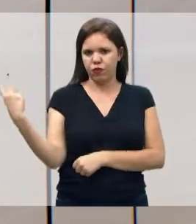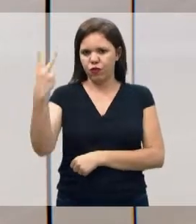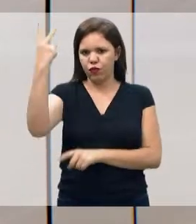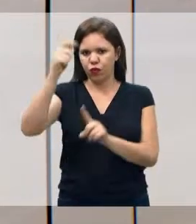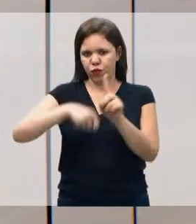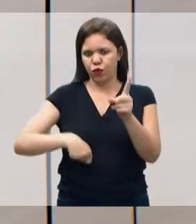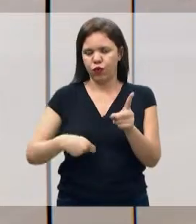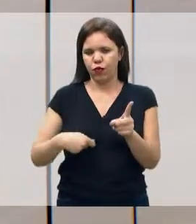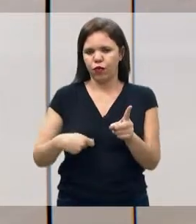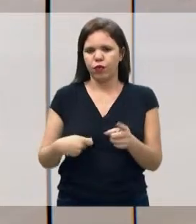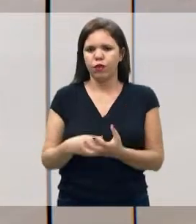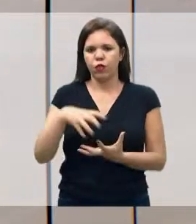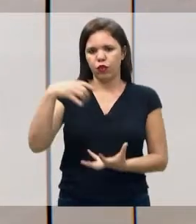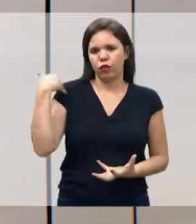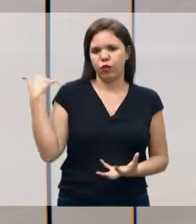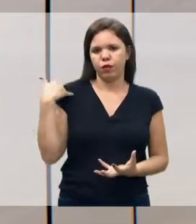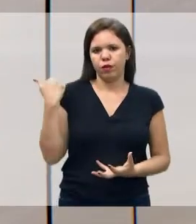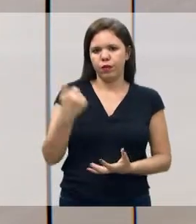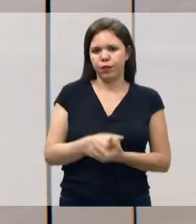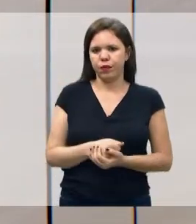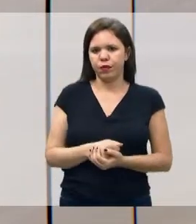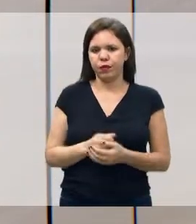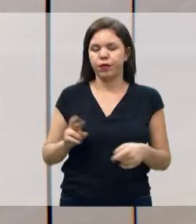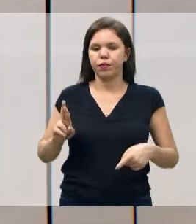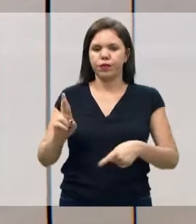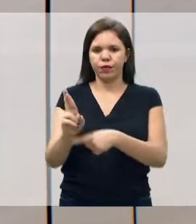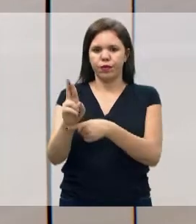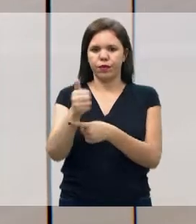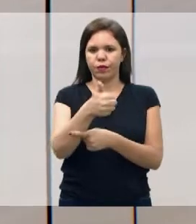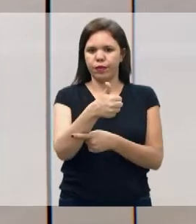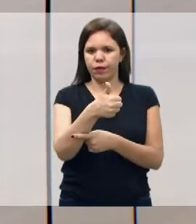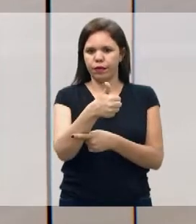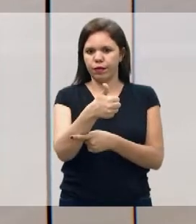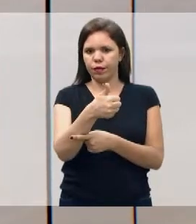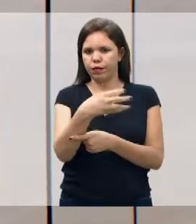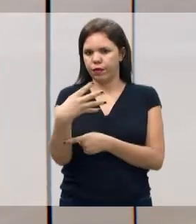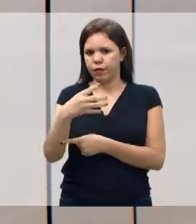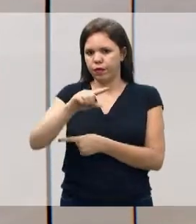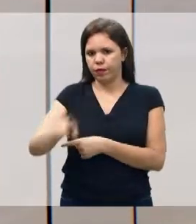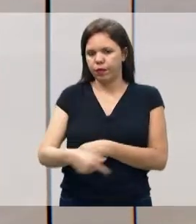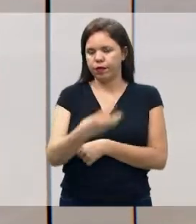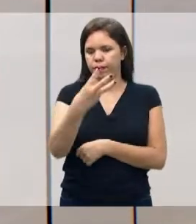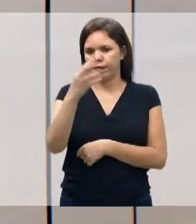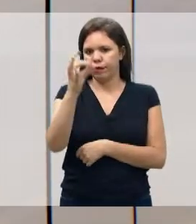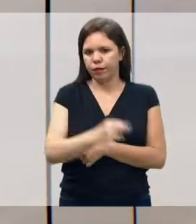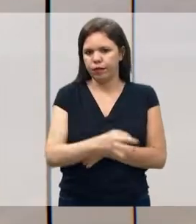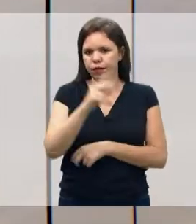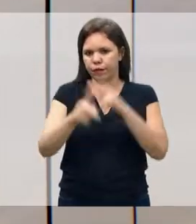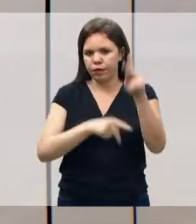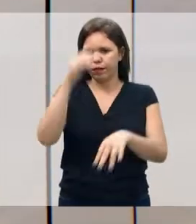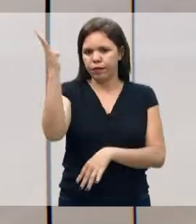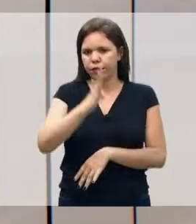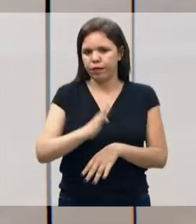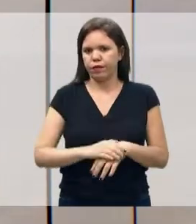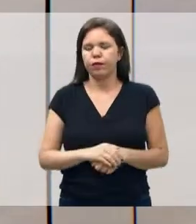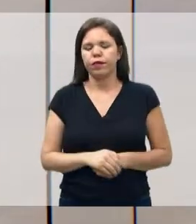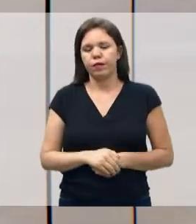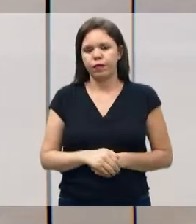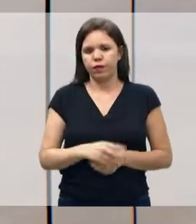valorização dos idosos, que atualmente representam 14,3% dos brasileiros, ou seja,